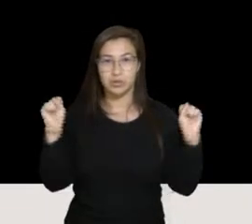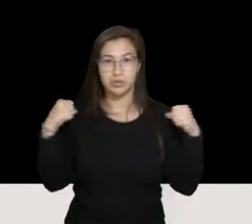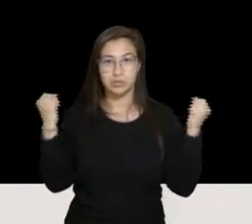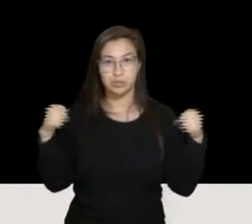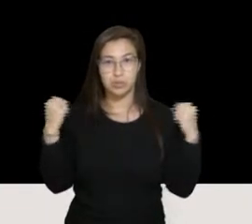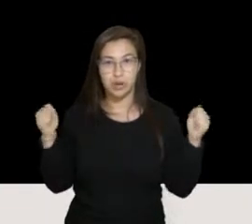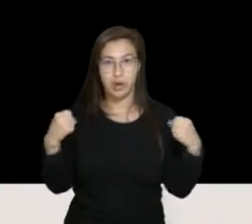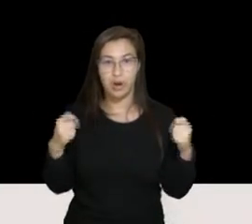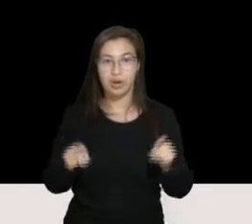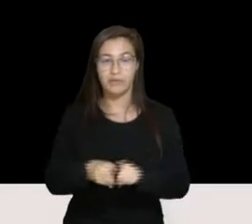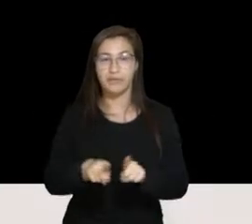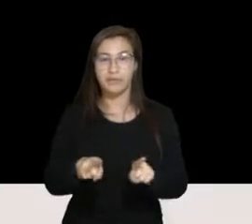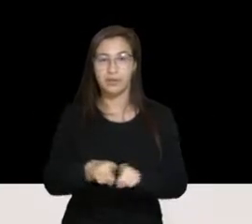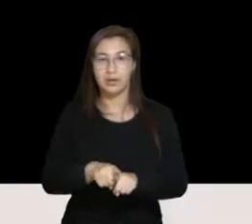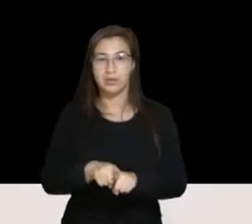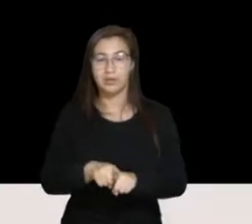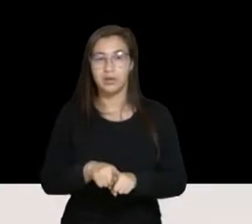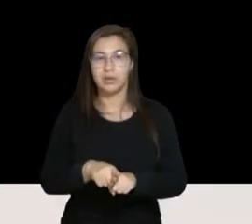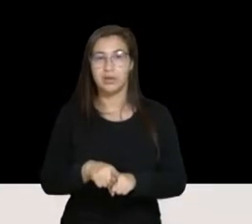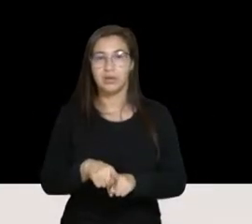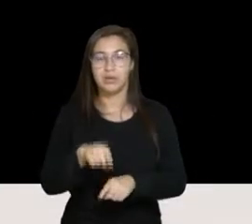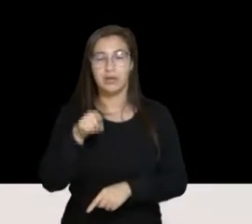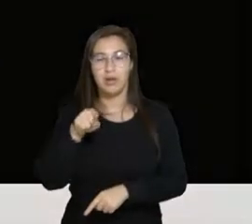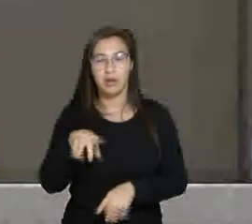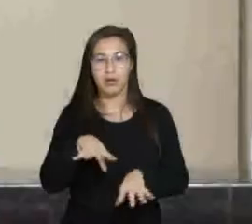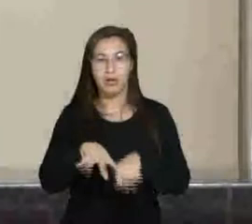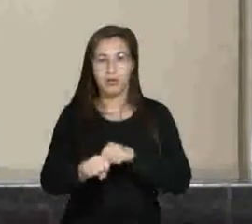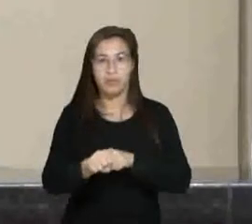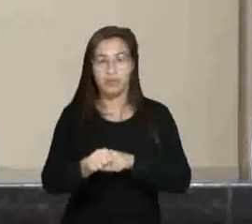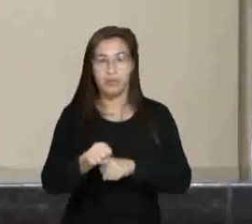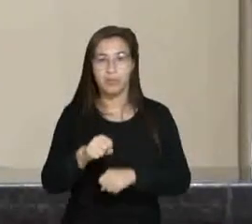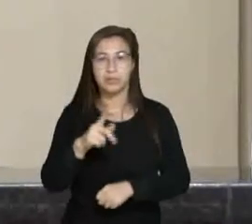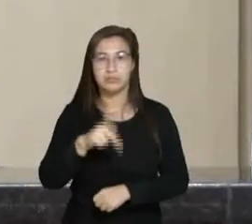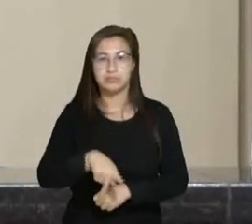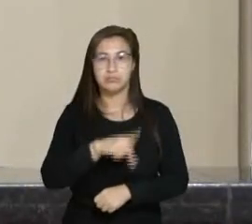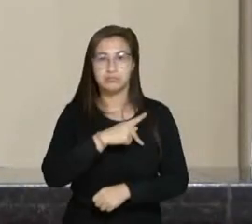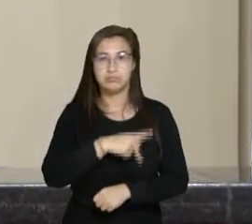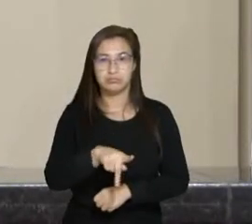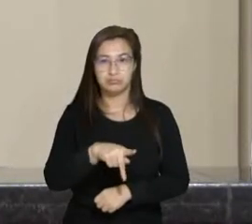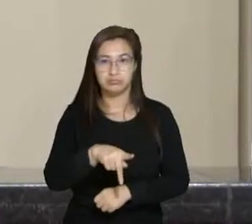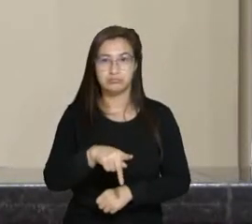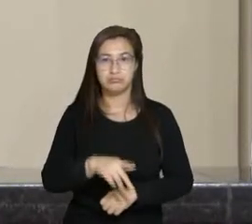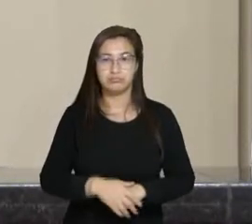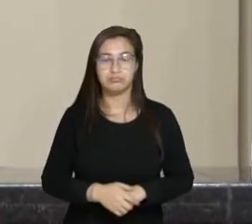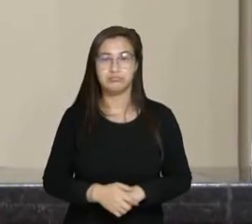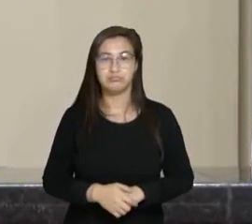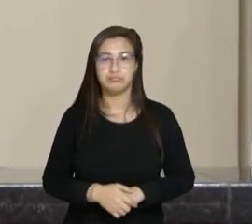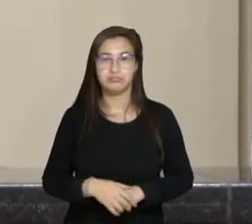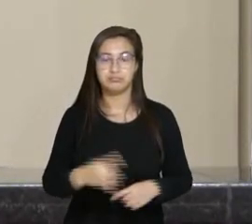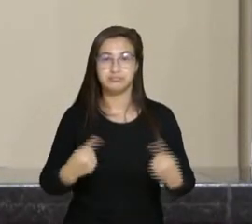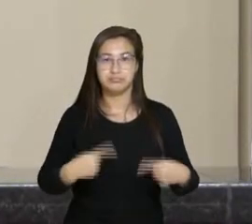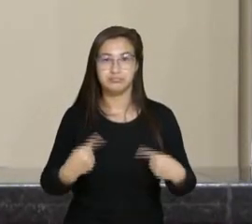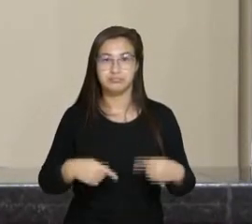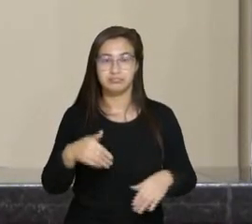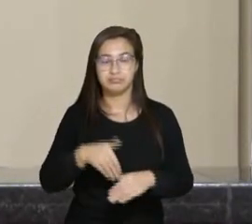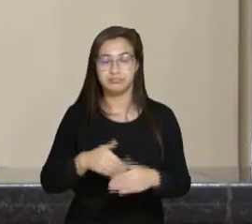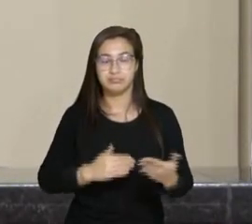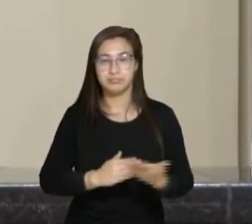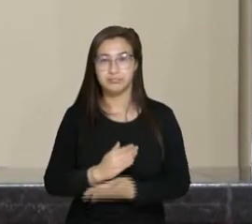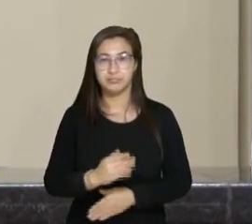habilitação do professor para o seu ministério em discussão em votação